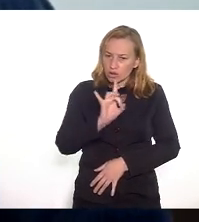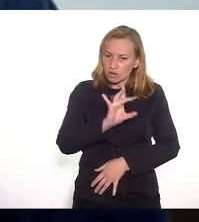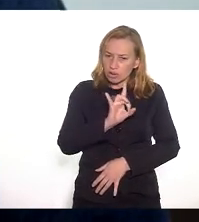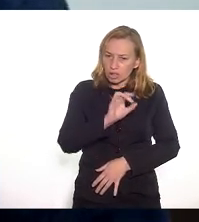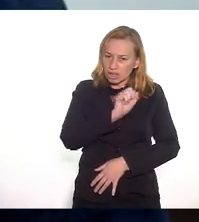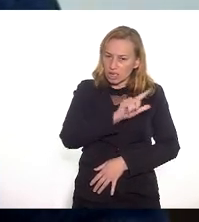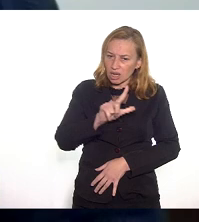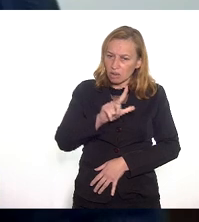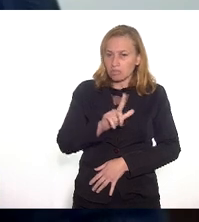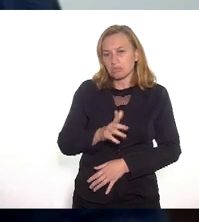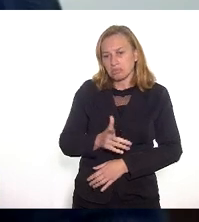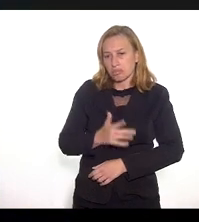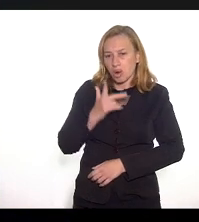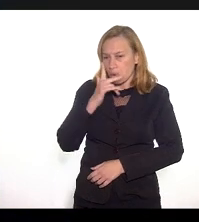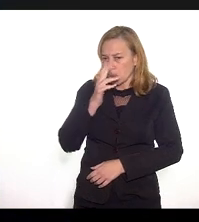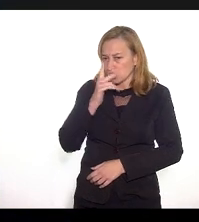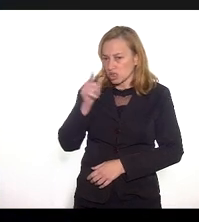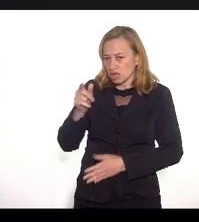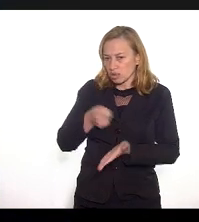ser.